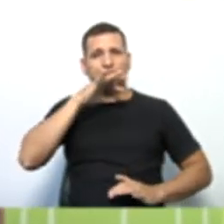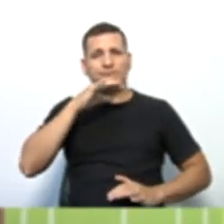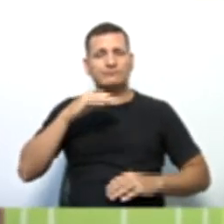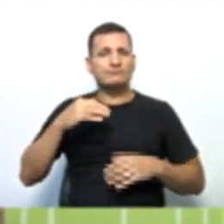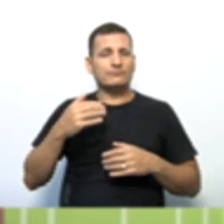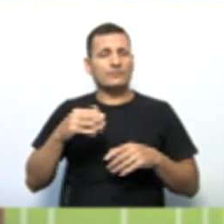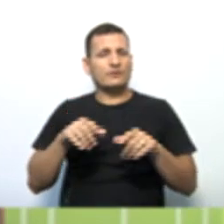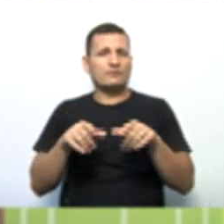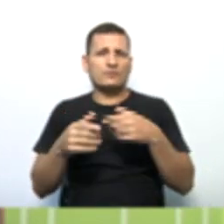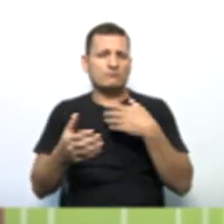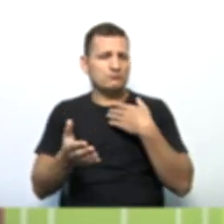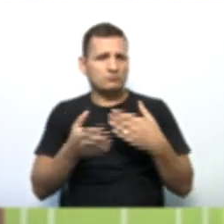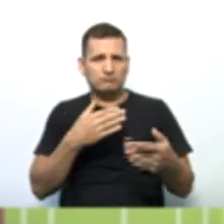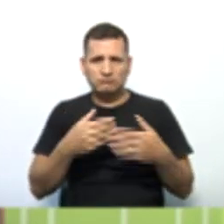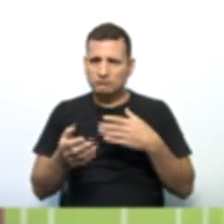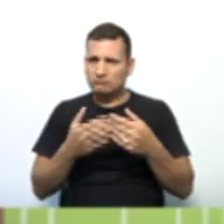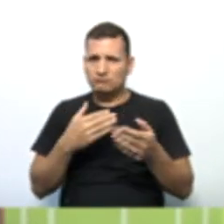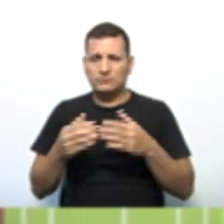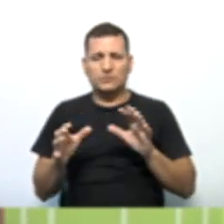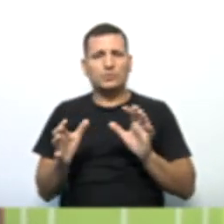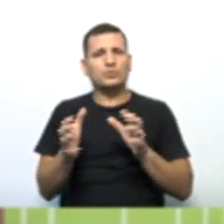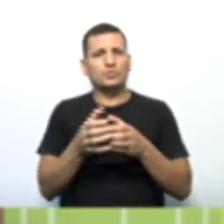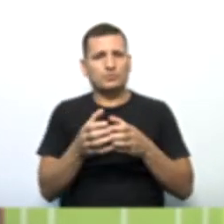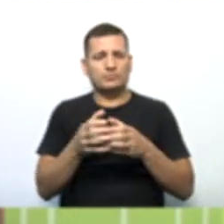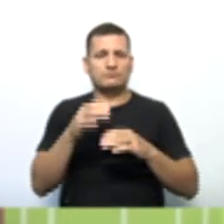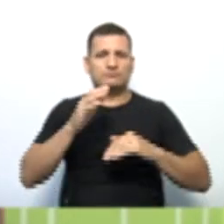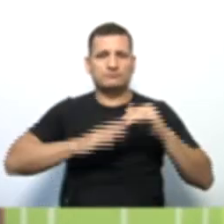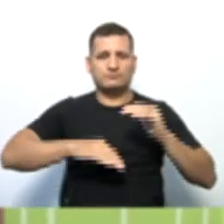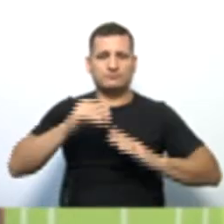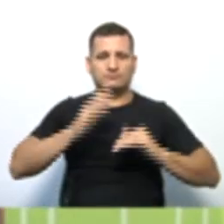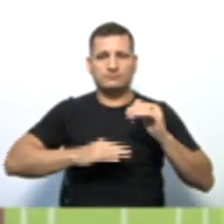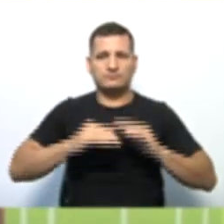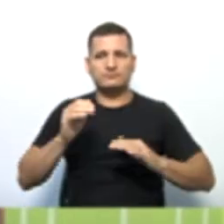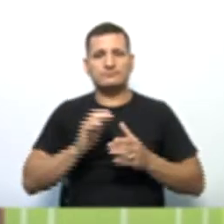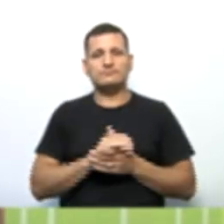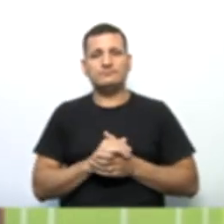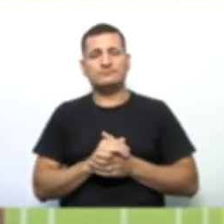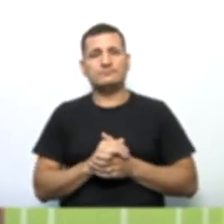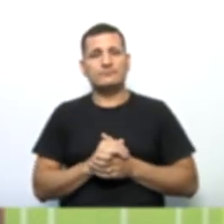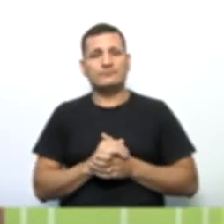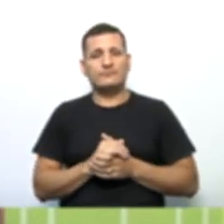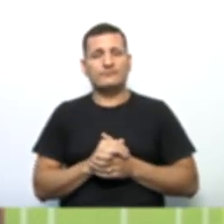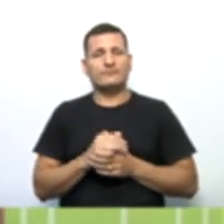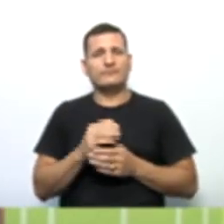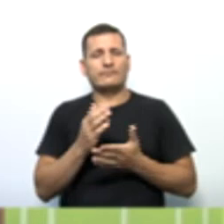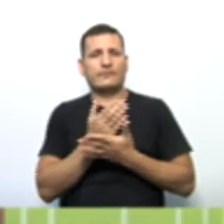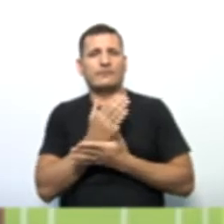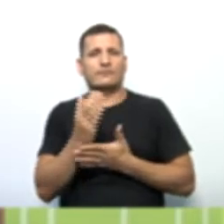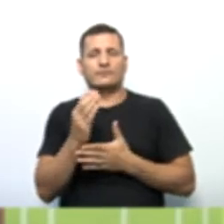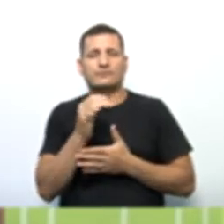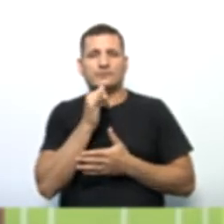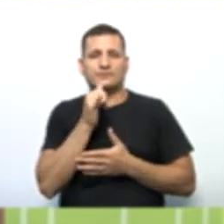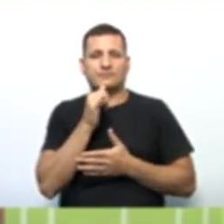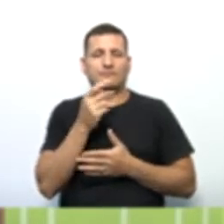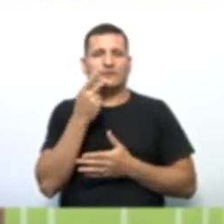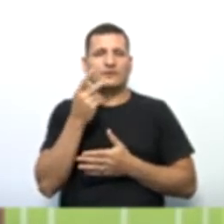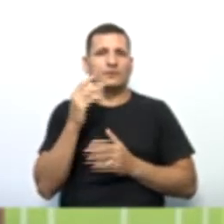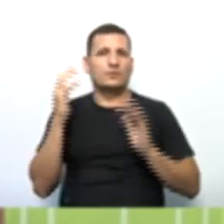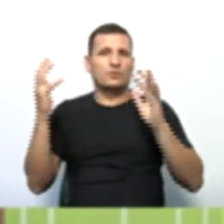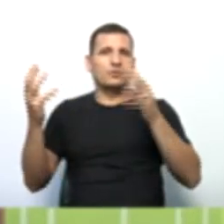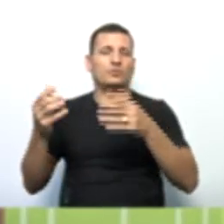vale para qualquer categoria profissional. A gente tem até algumas ideias de categorias, por exemplo, todo político é